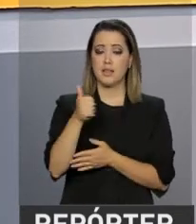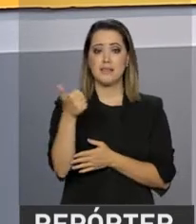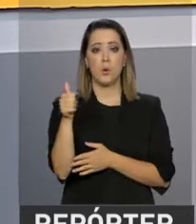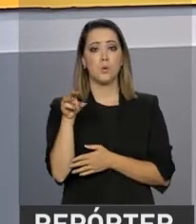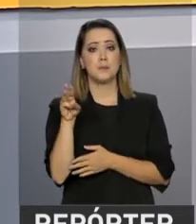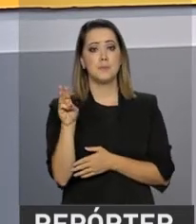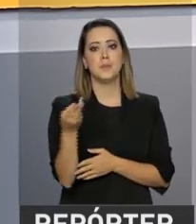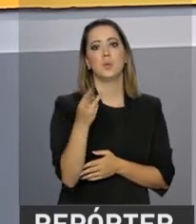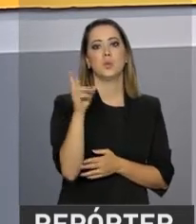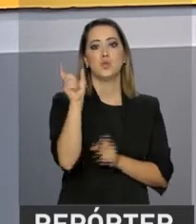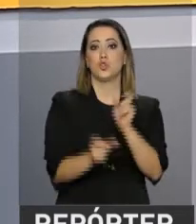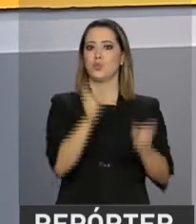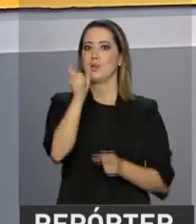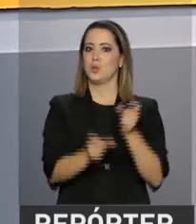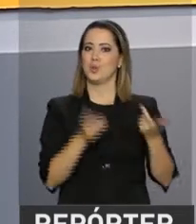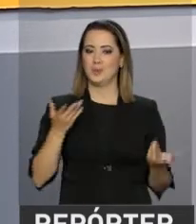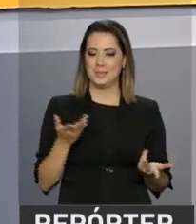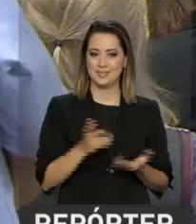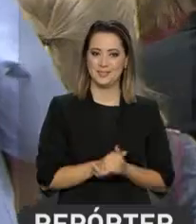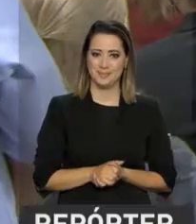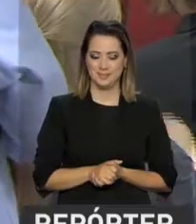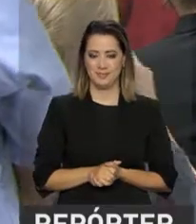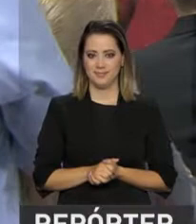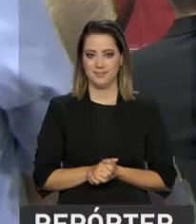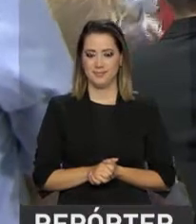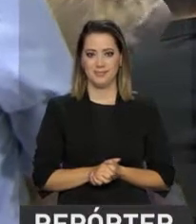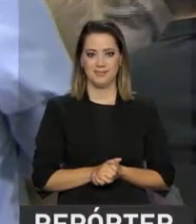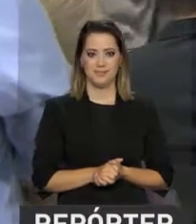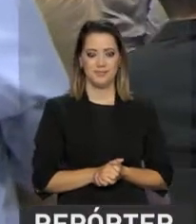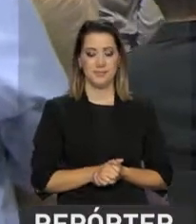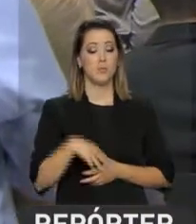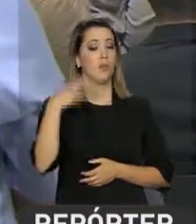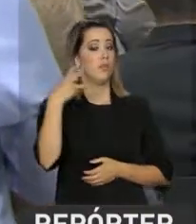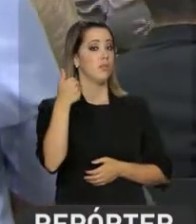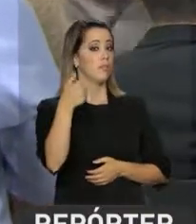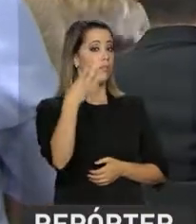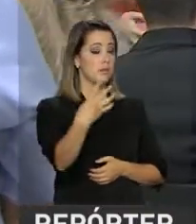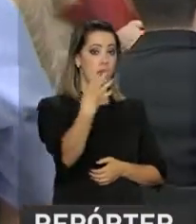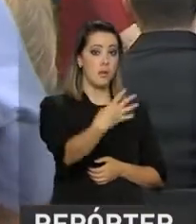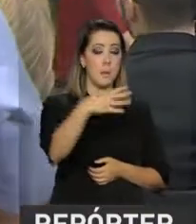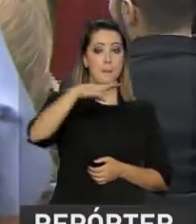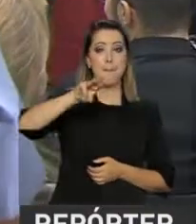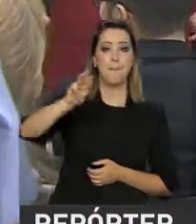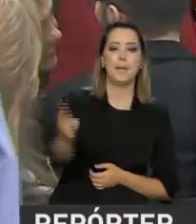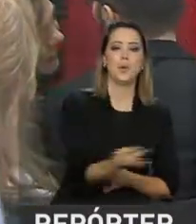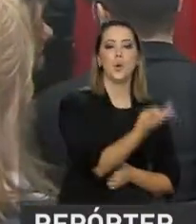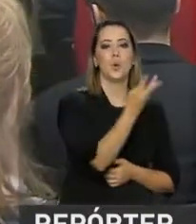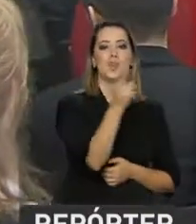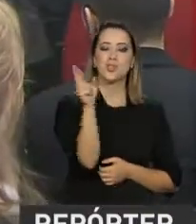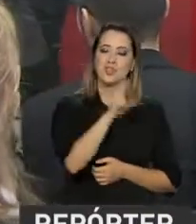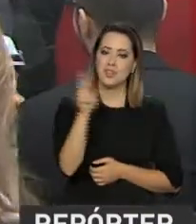111 milhões de brasileiros são 344 milhões de reais que o governo